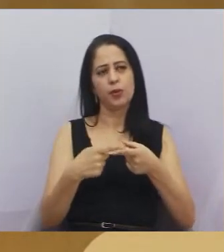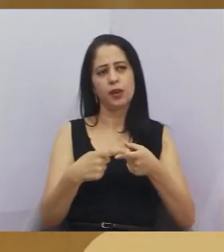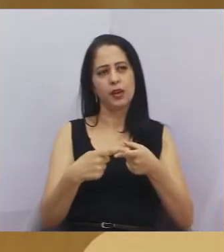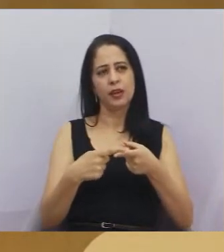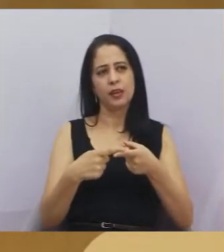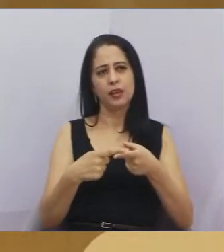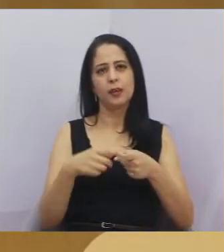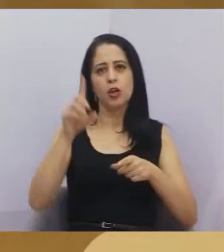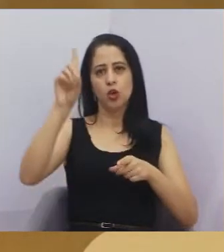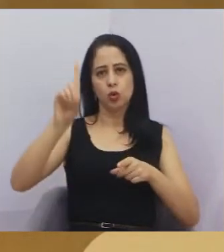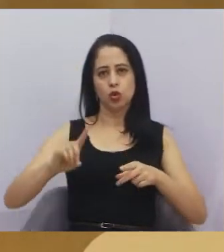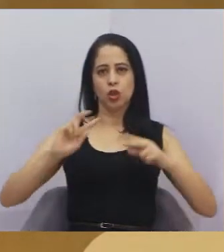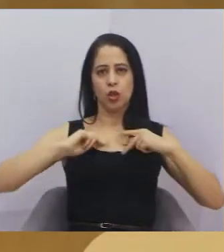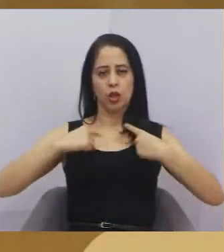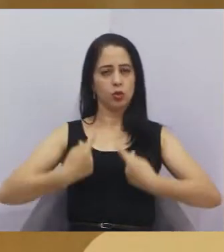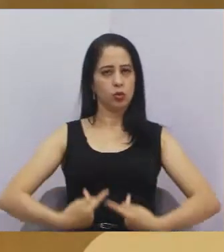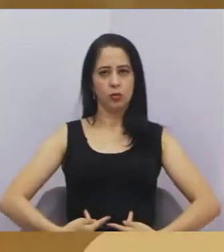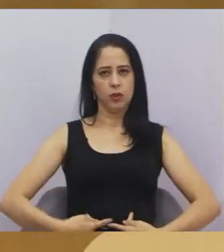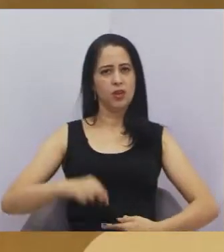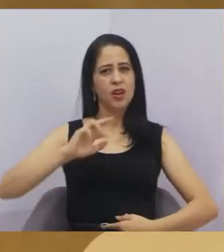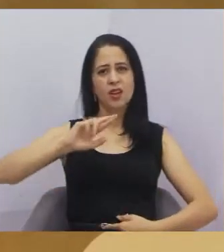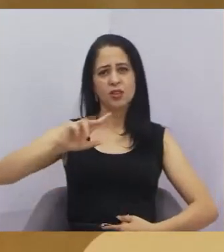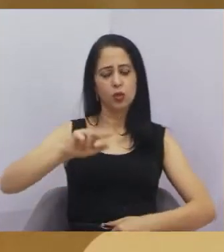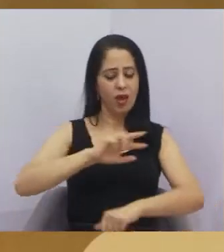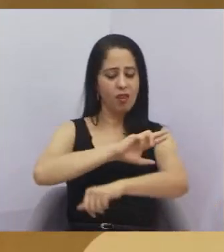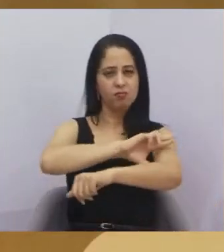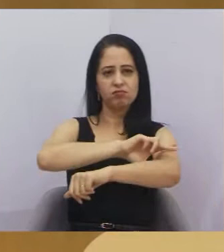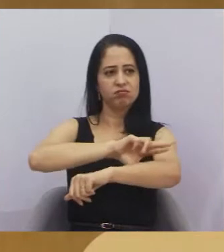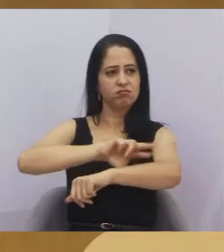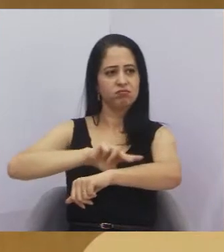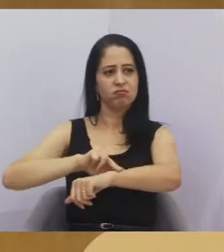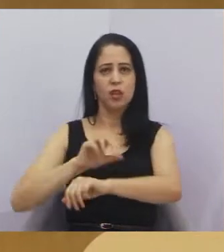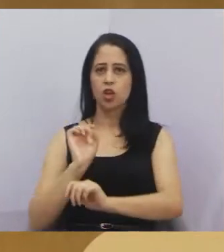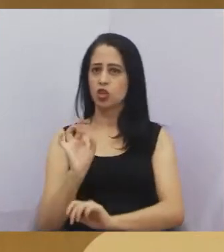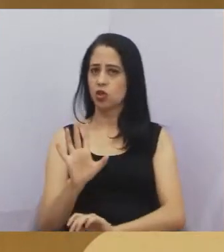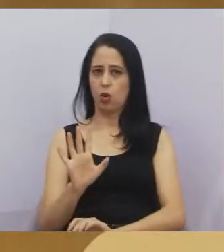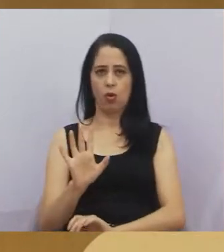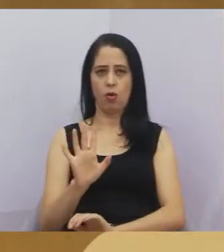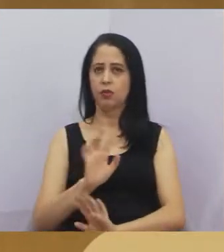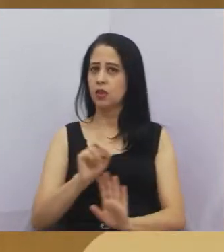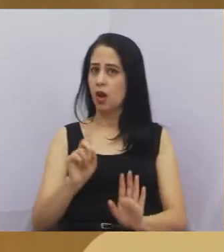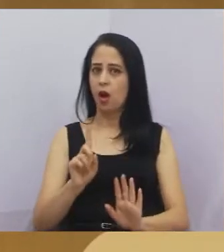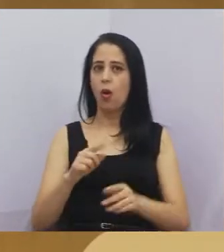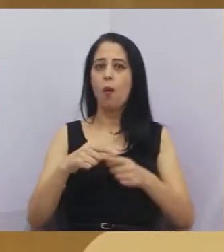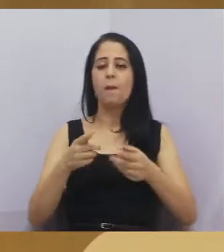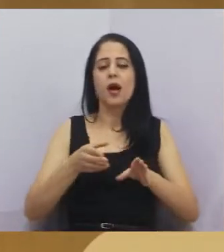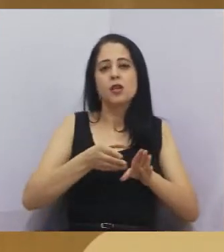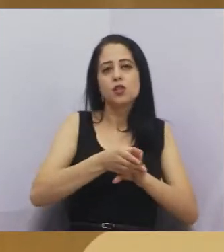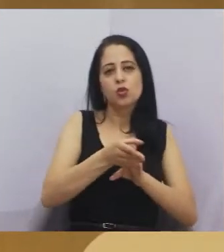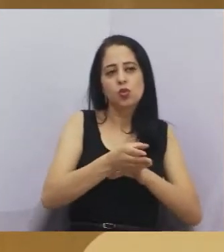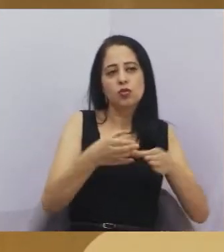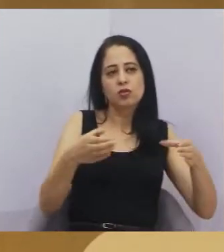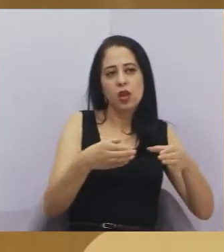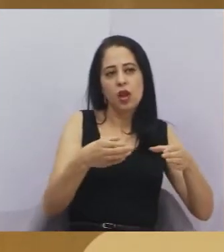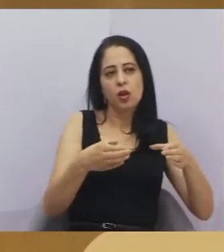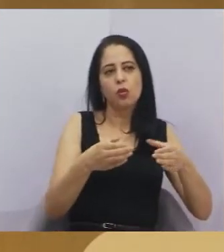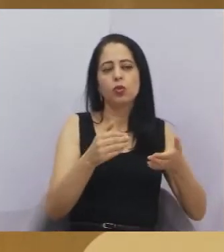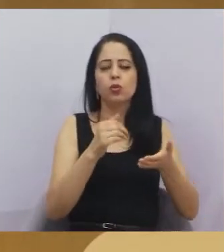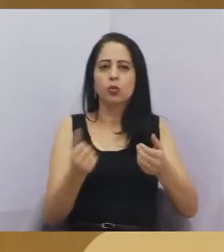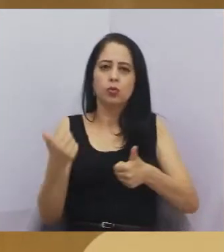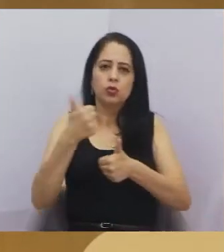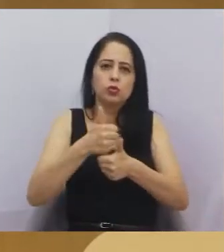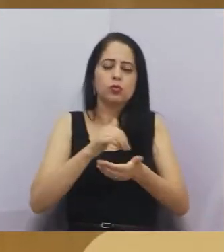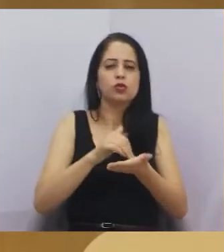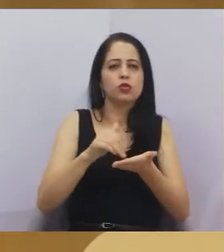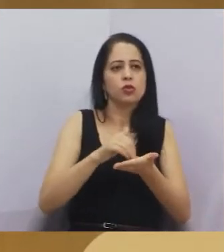respeito aos direitos humanos. Não se trata só da igualdade racial, mas será um conselho e também a criação da